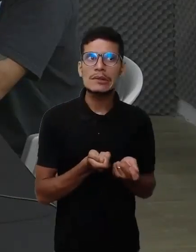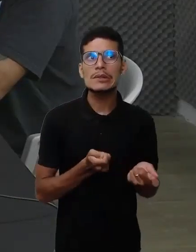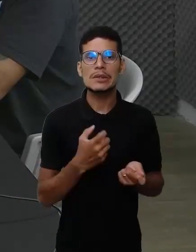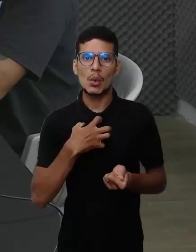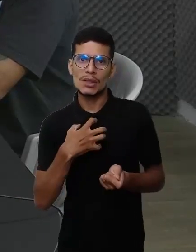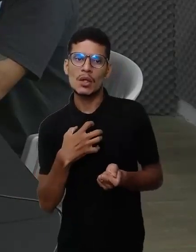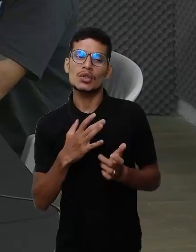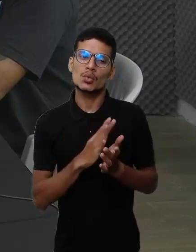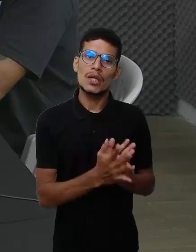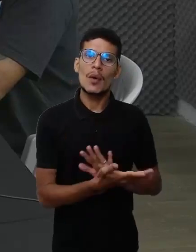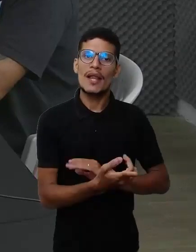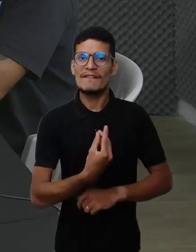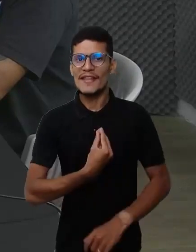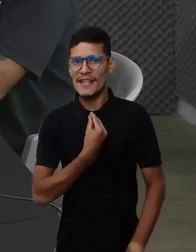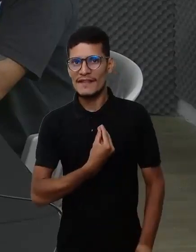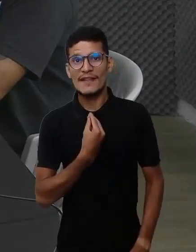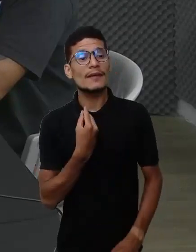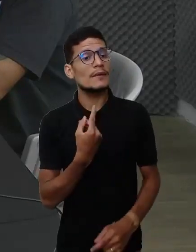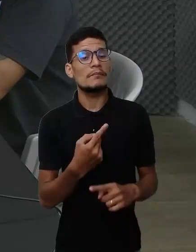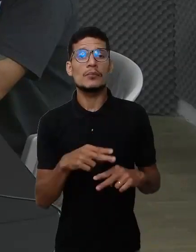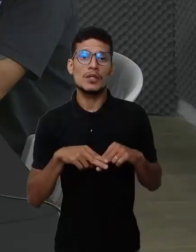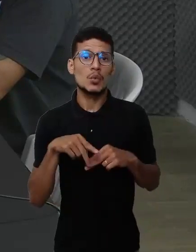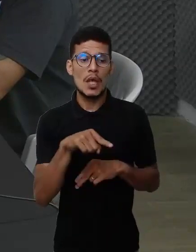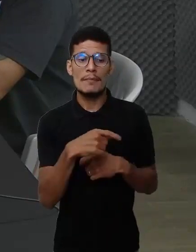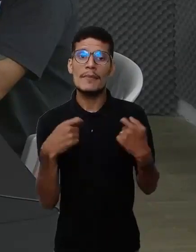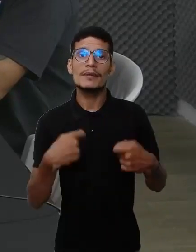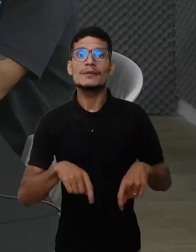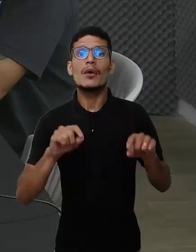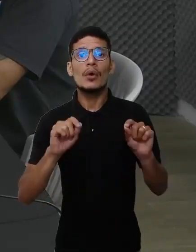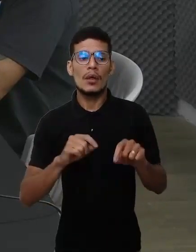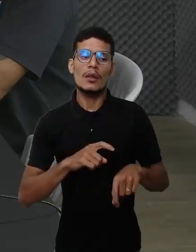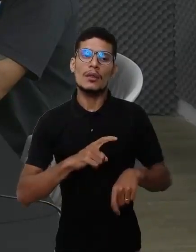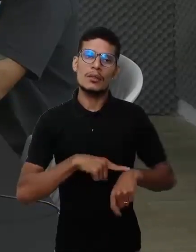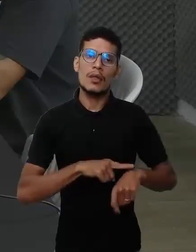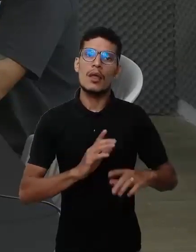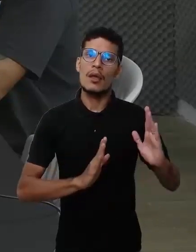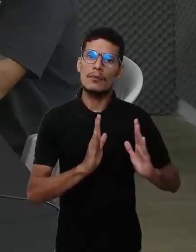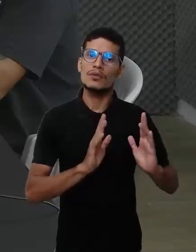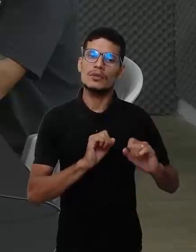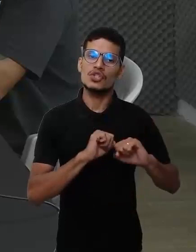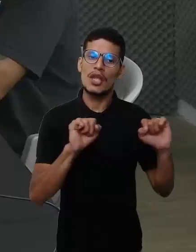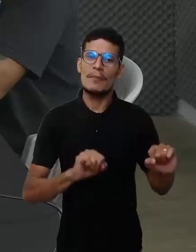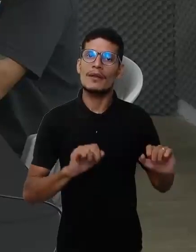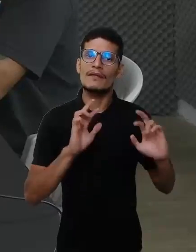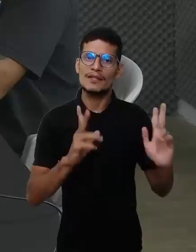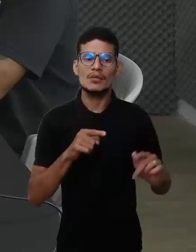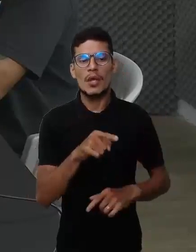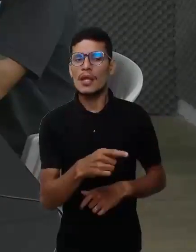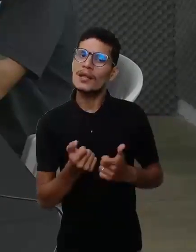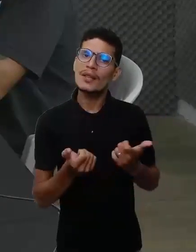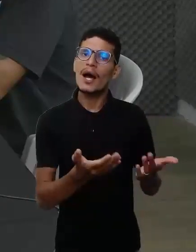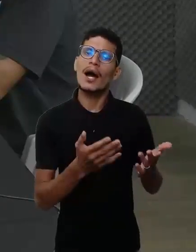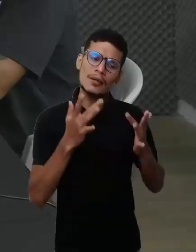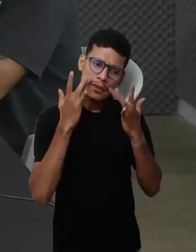de exclusão que ele vive, tanto que ele precisa, ele ou ela, precisa estar um tempo aqui num sistema diferenciado, que vai dar ele ou ela mais